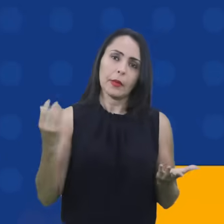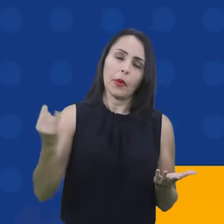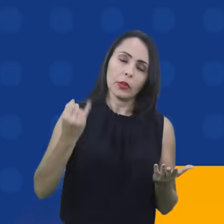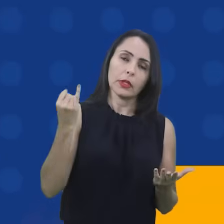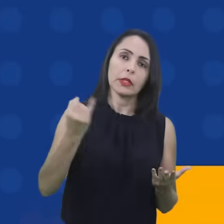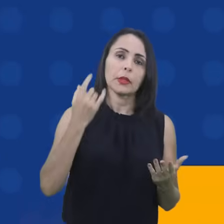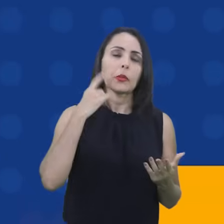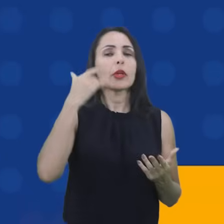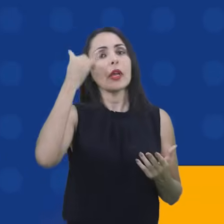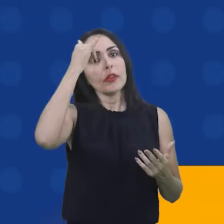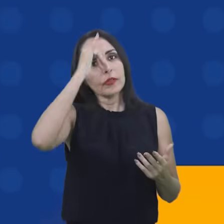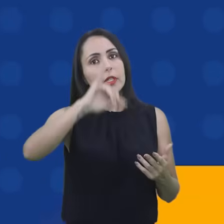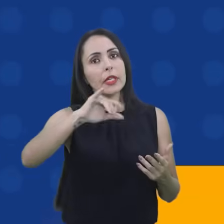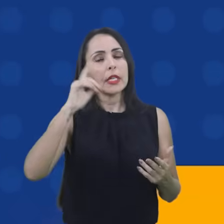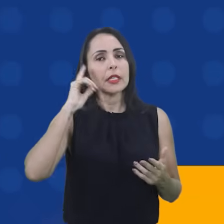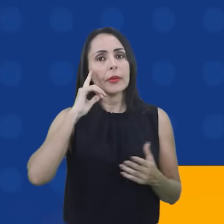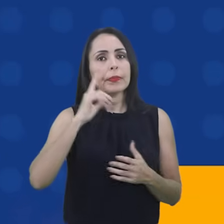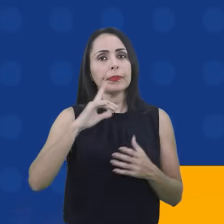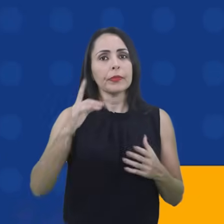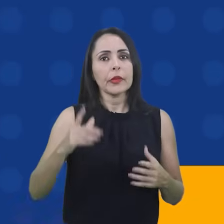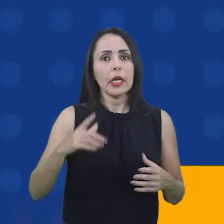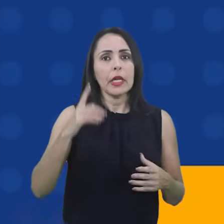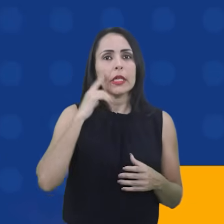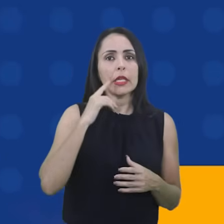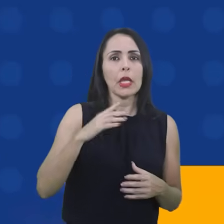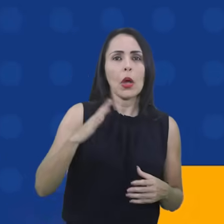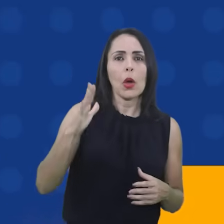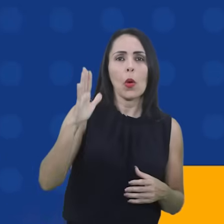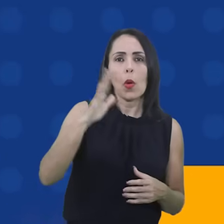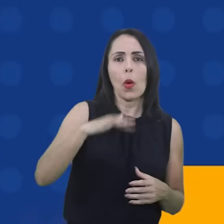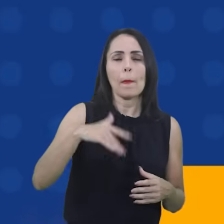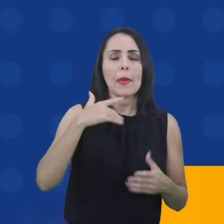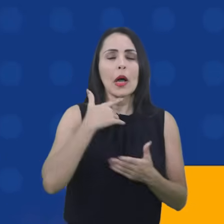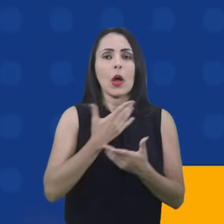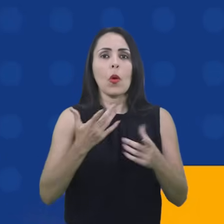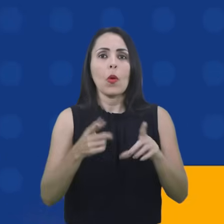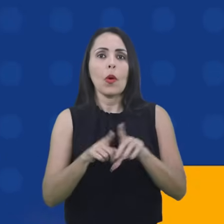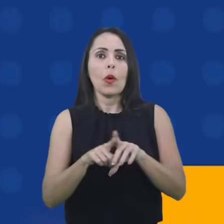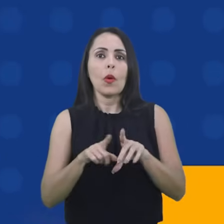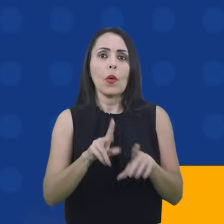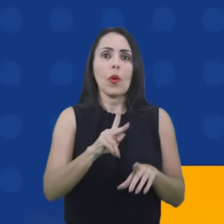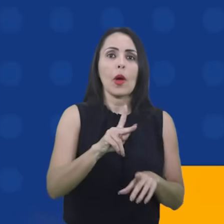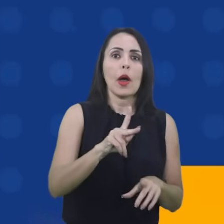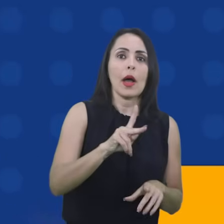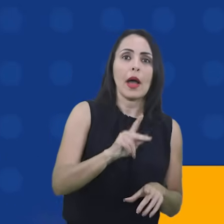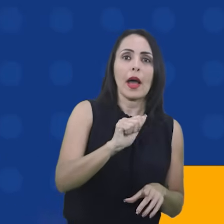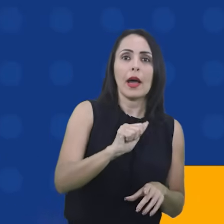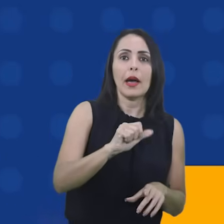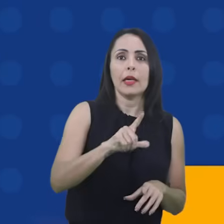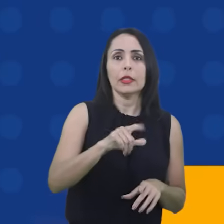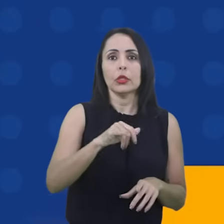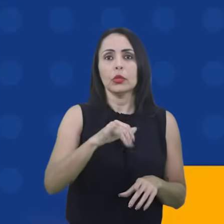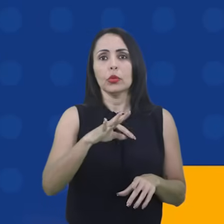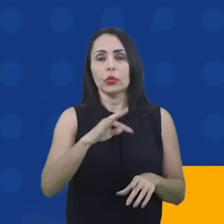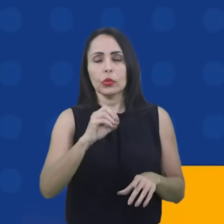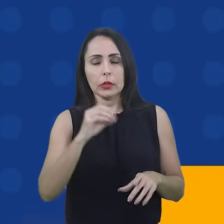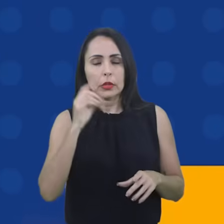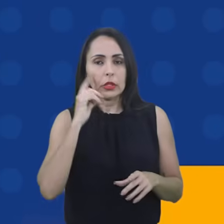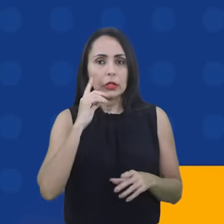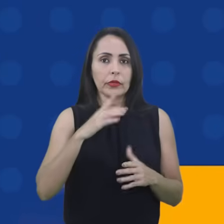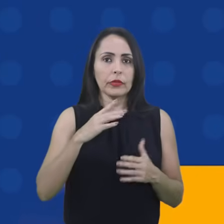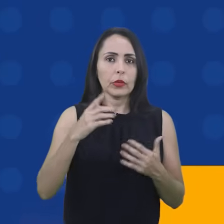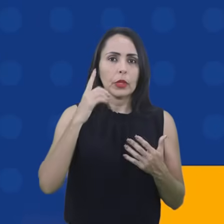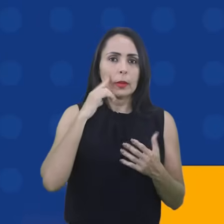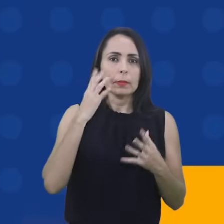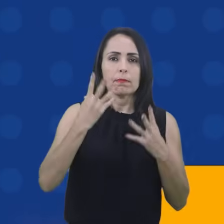se evitar a halitose, né? Quando não se escova a língua, não se adequa direitinho a essa higienização bucal, né? Forma-se o que a gente chama